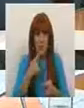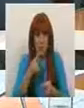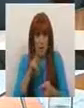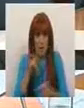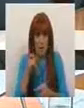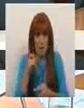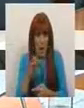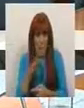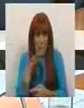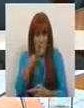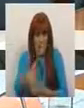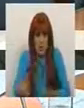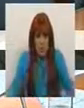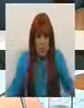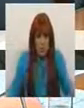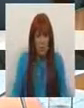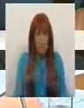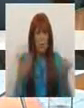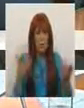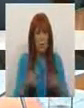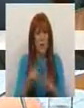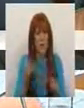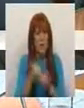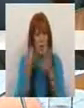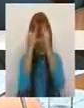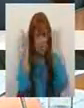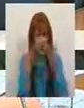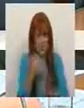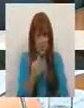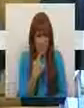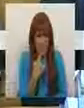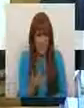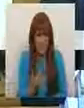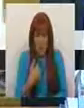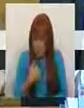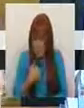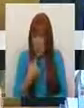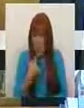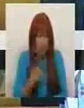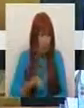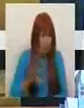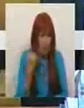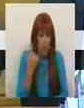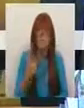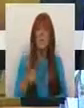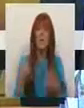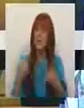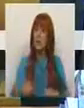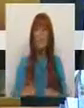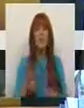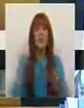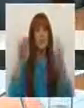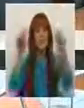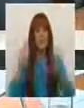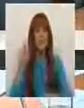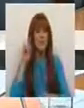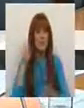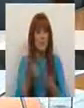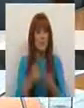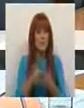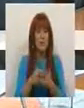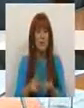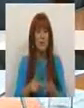OTAN, é dito por entidades internacionais, portanto não sou eu que estou a dizer. Passaram a ter tarifários